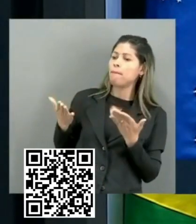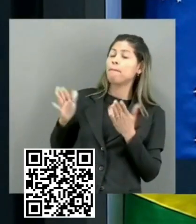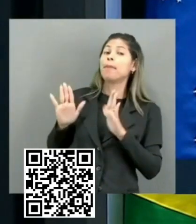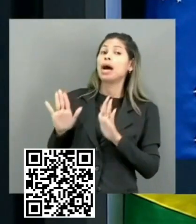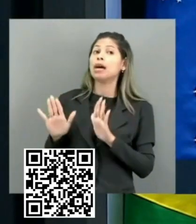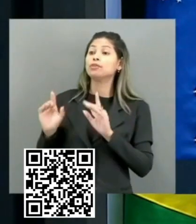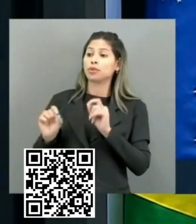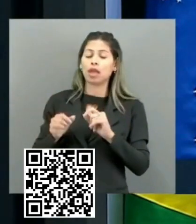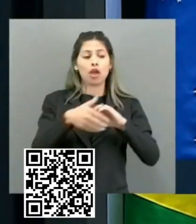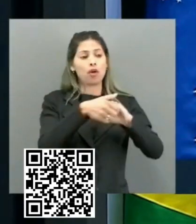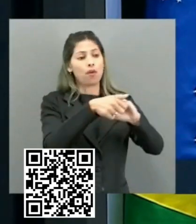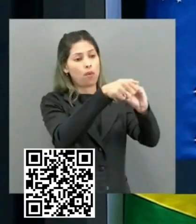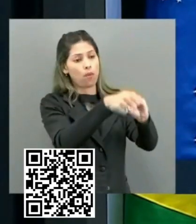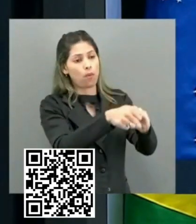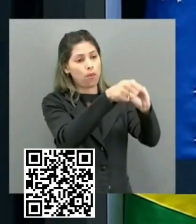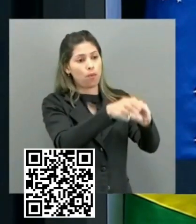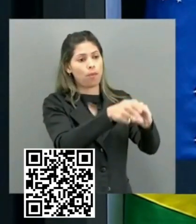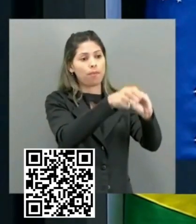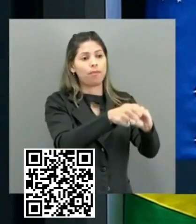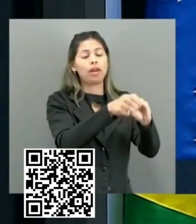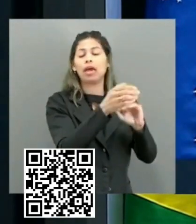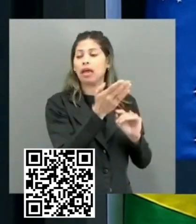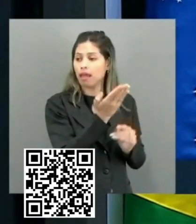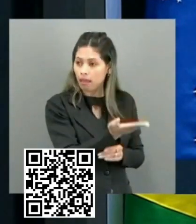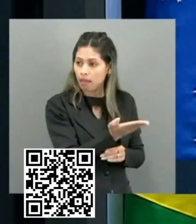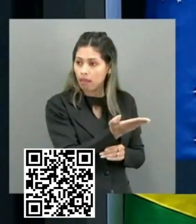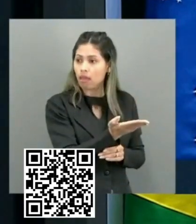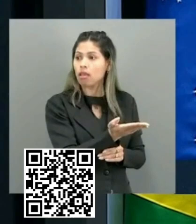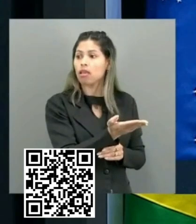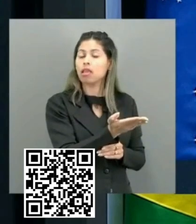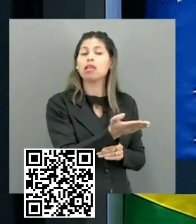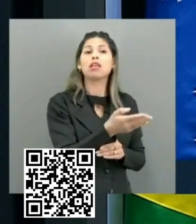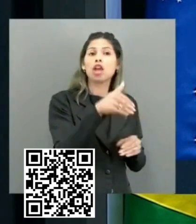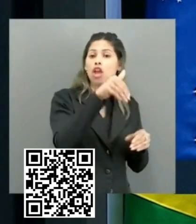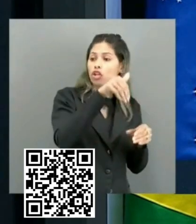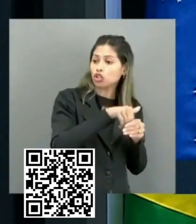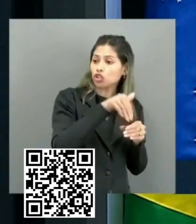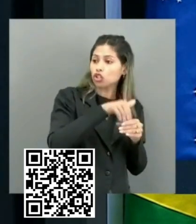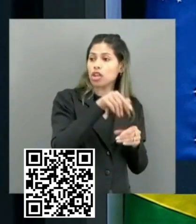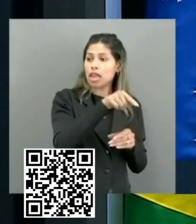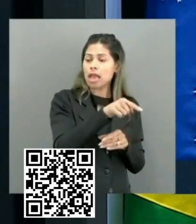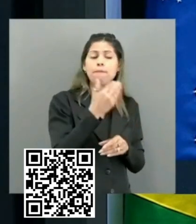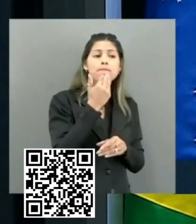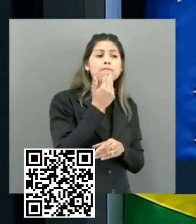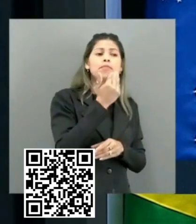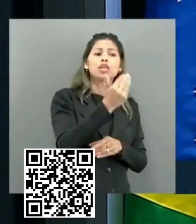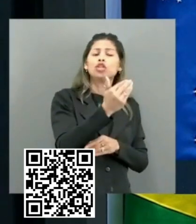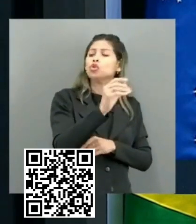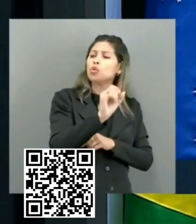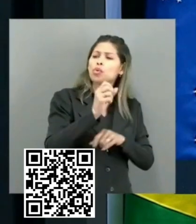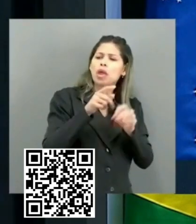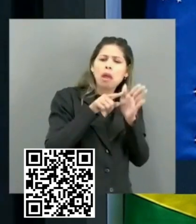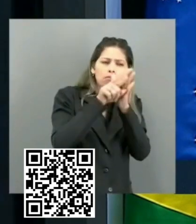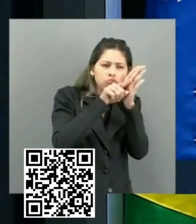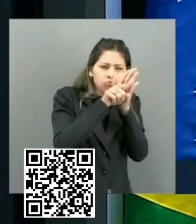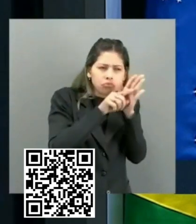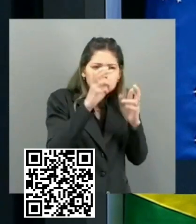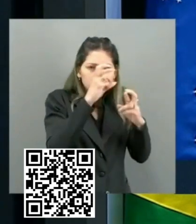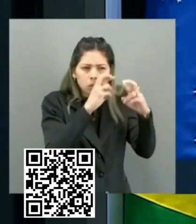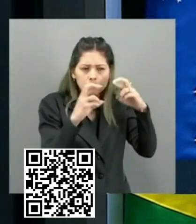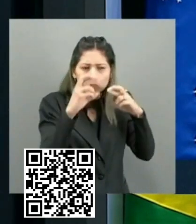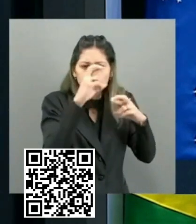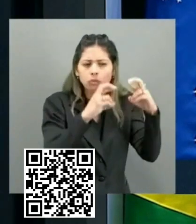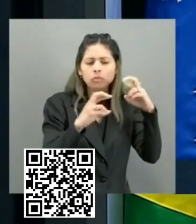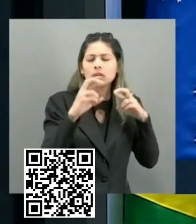o procurador eleitoral Edmar Trigueiro, porque ele pediu a cassação e a inelegibilidade